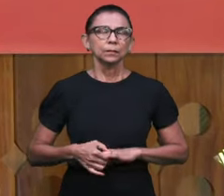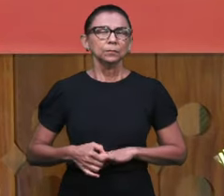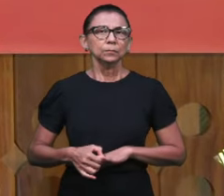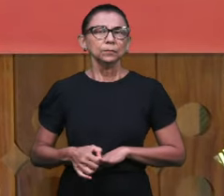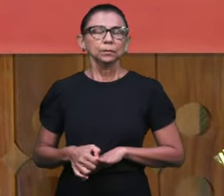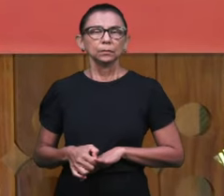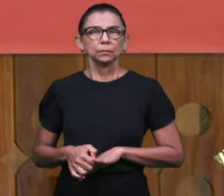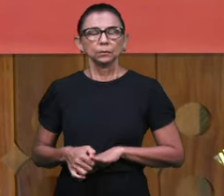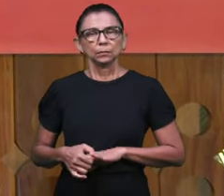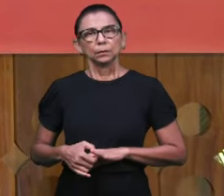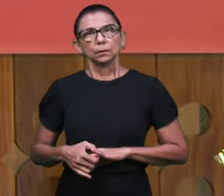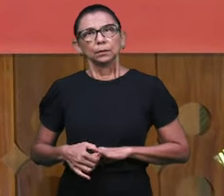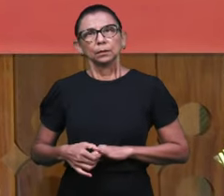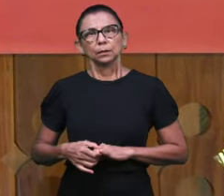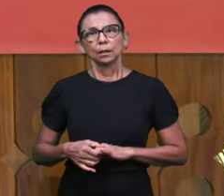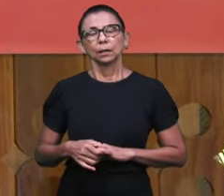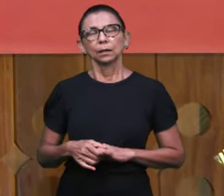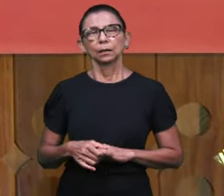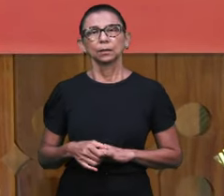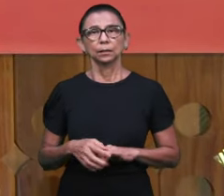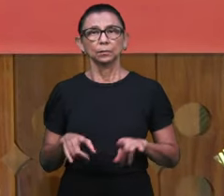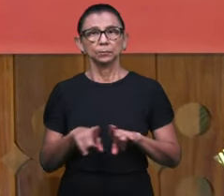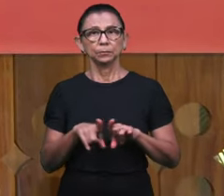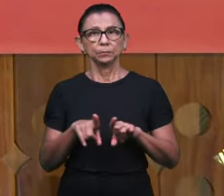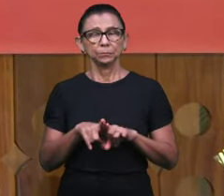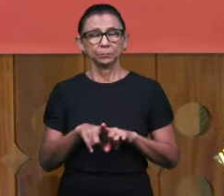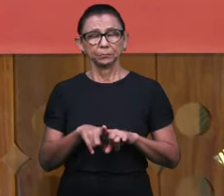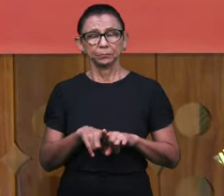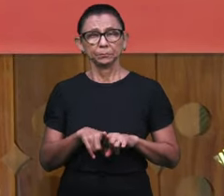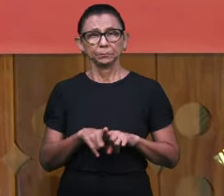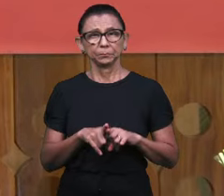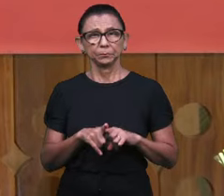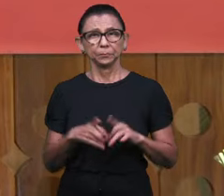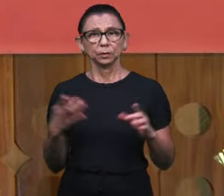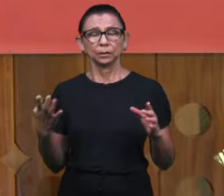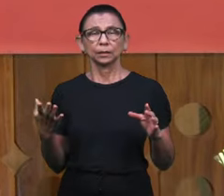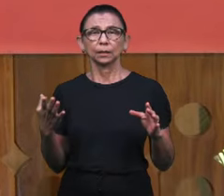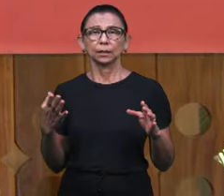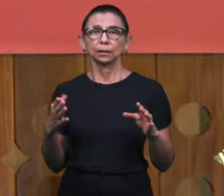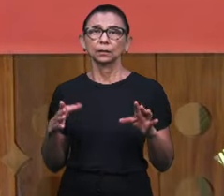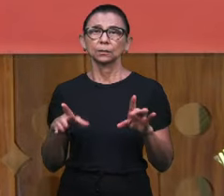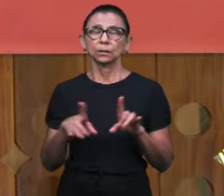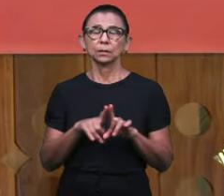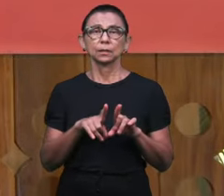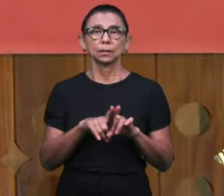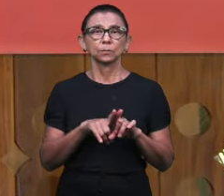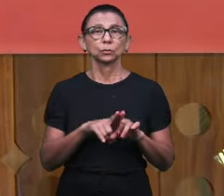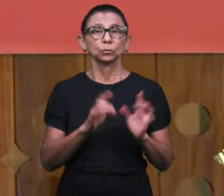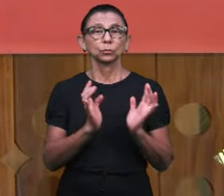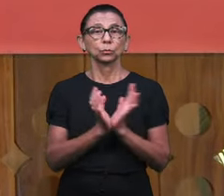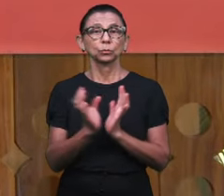ouvindo agora, um grupo novo, nós temos mais de 300 mil pessoas nos acompanhando,